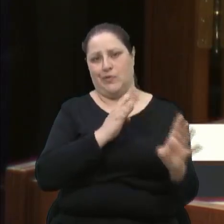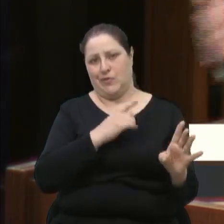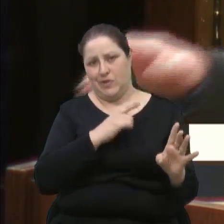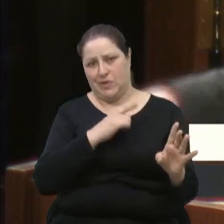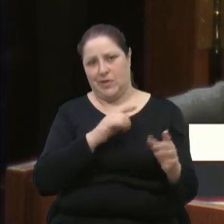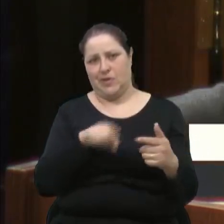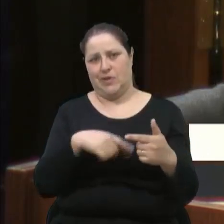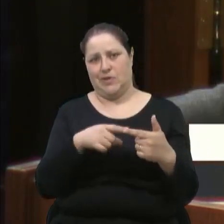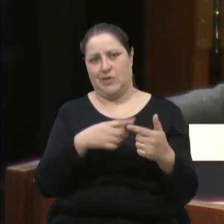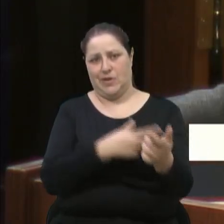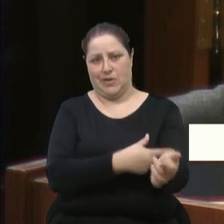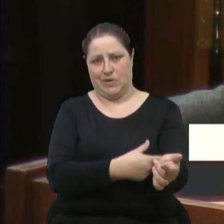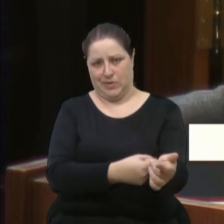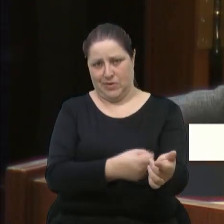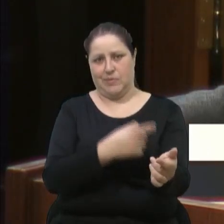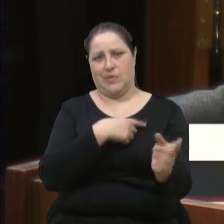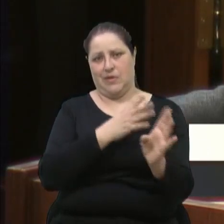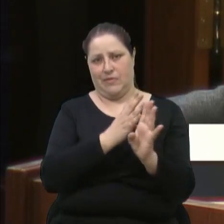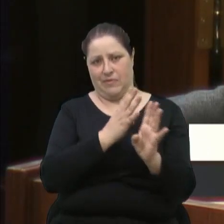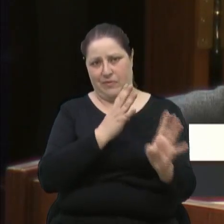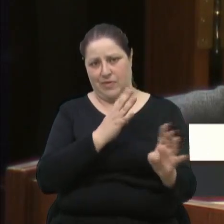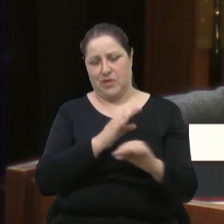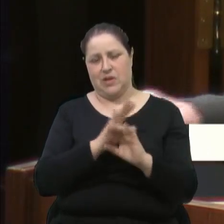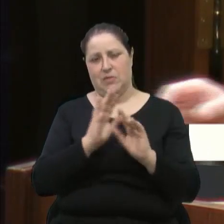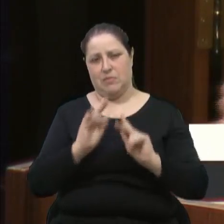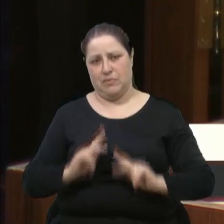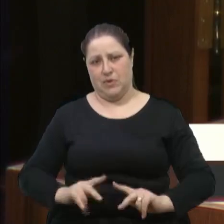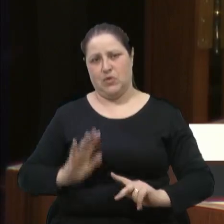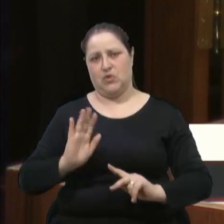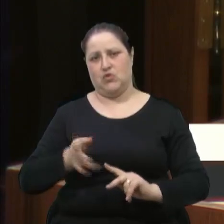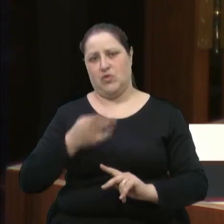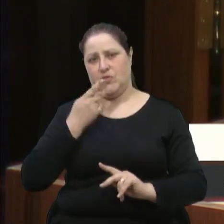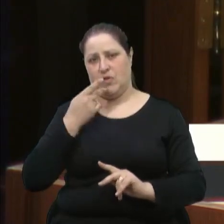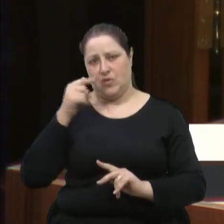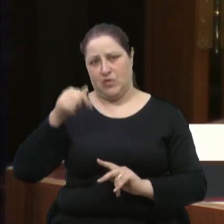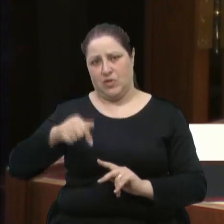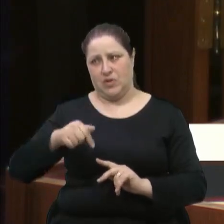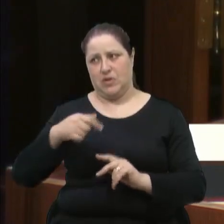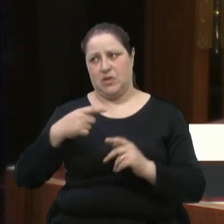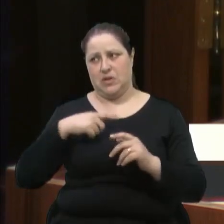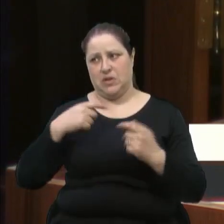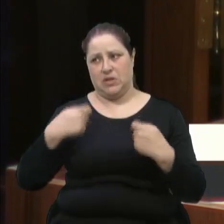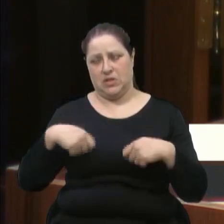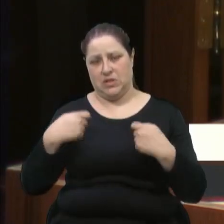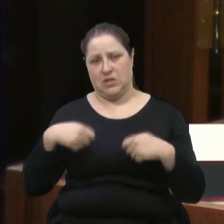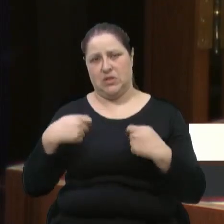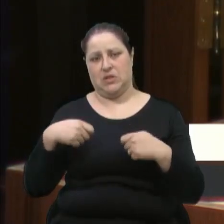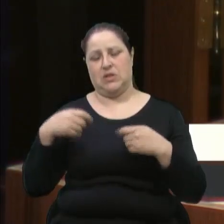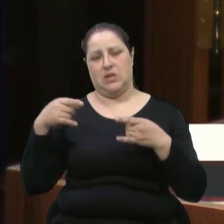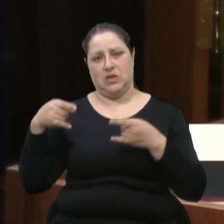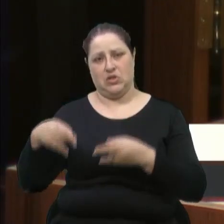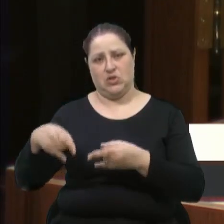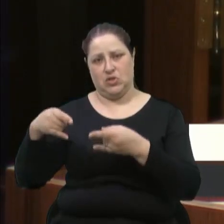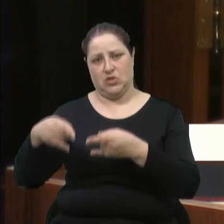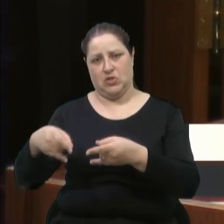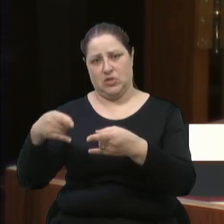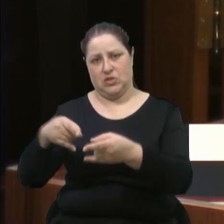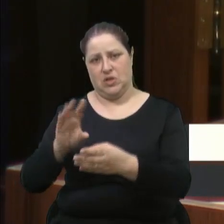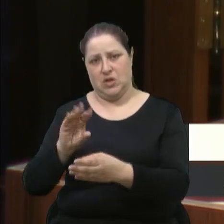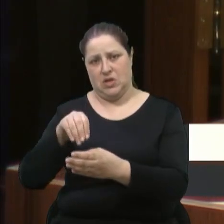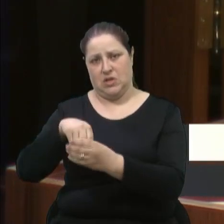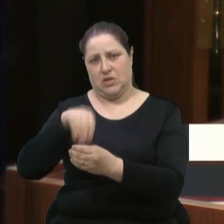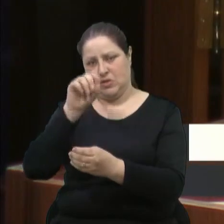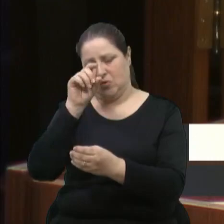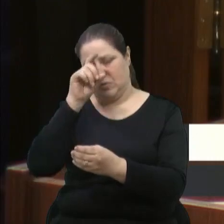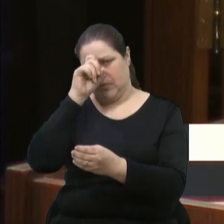dito aos quatro cantos aqui ao longo do tempo. Nós temos necessidade de leitos, e essa é